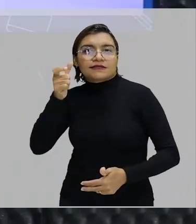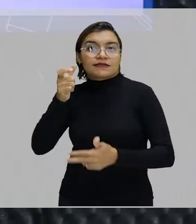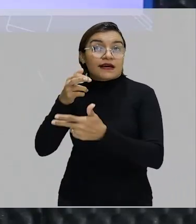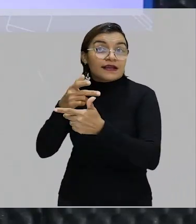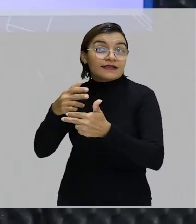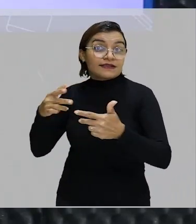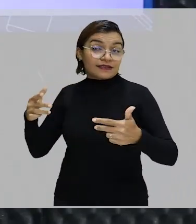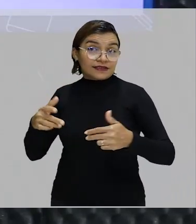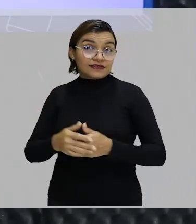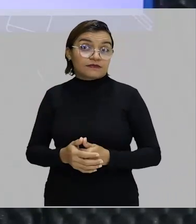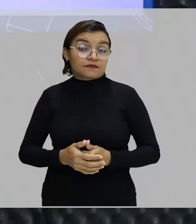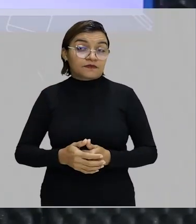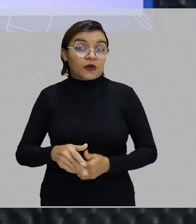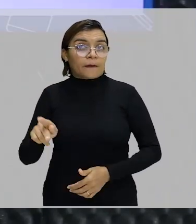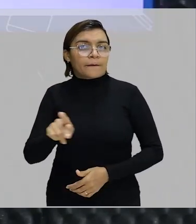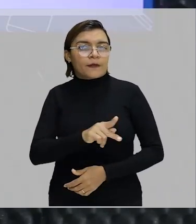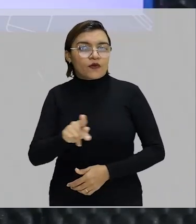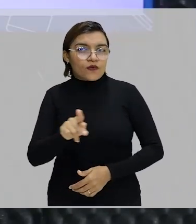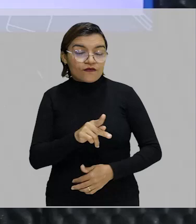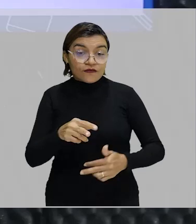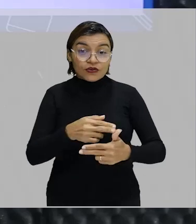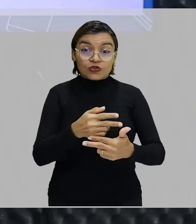professores,